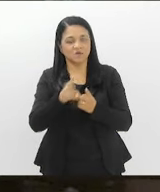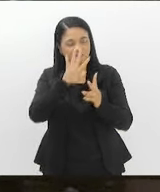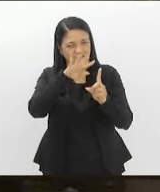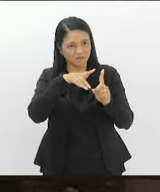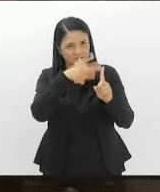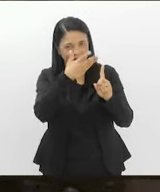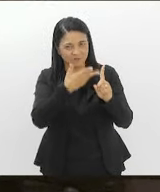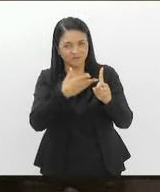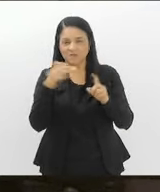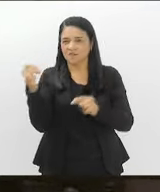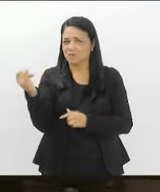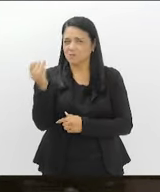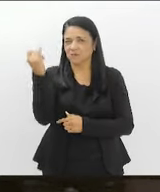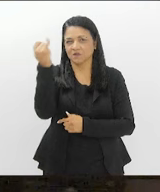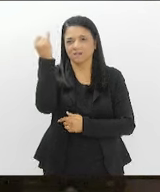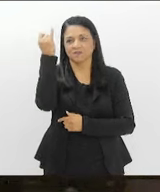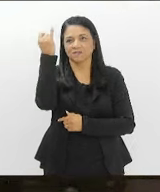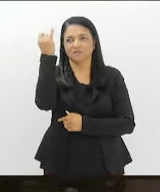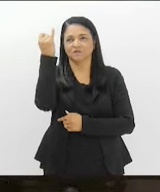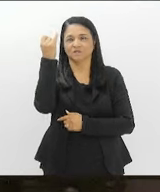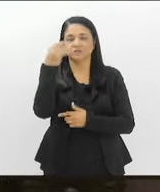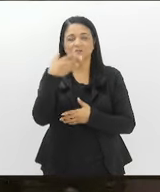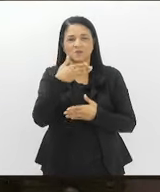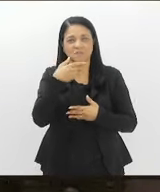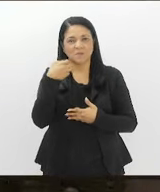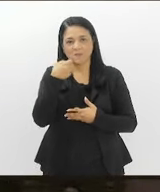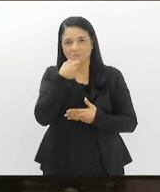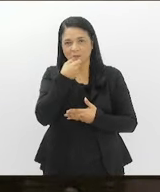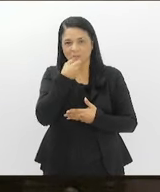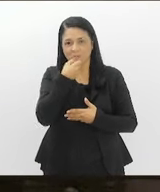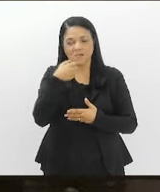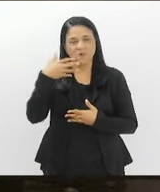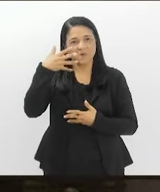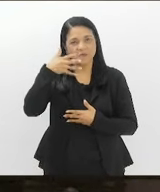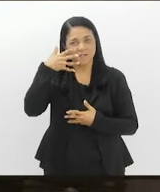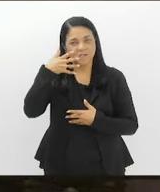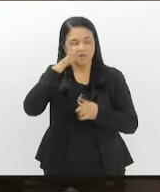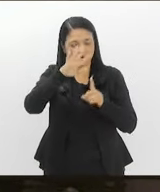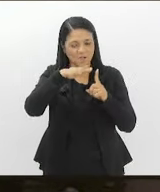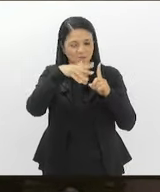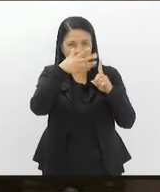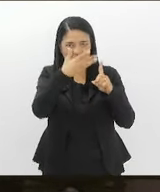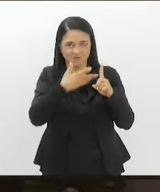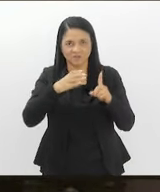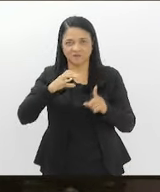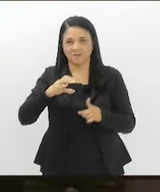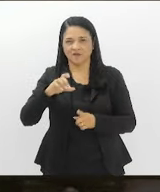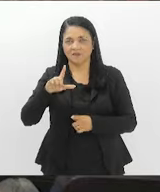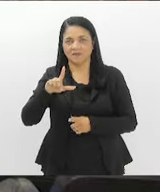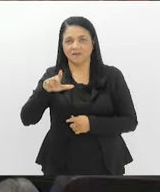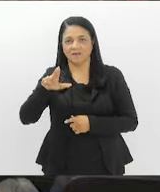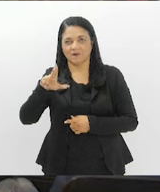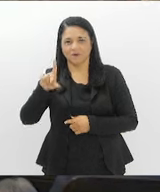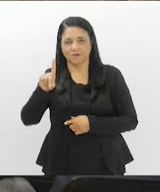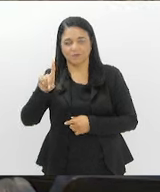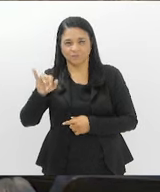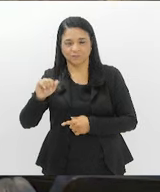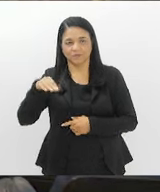tão importante. Eu passo a palavra agora para o nosso homenageado, Cláudio Magna Vita.